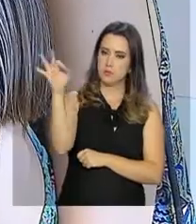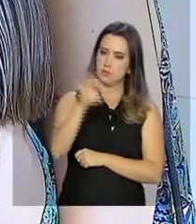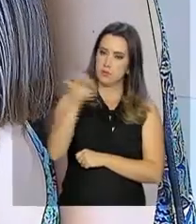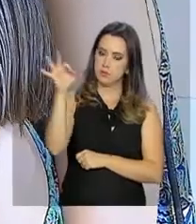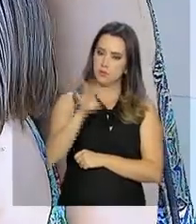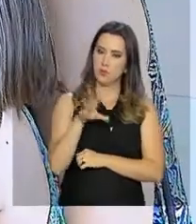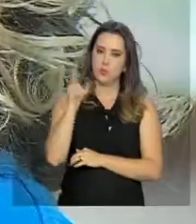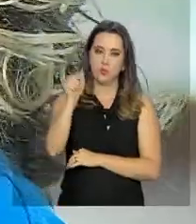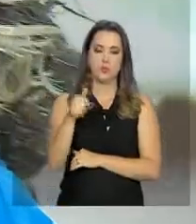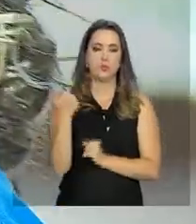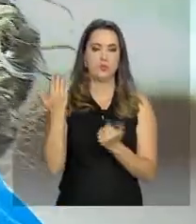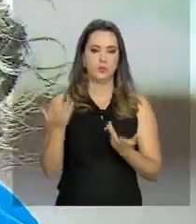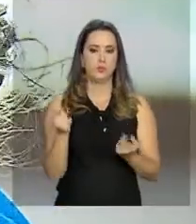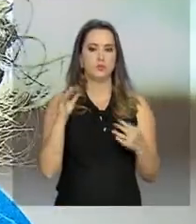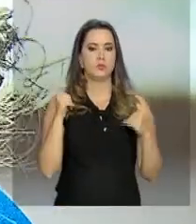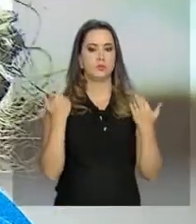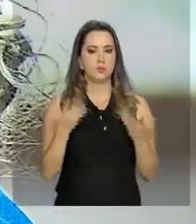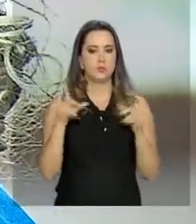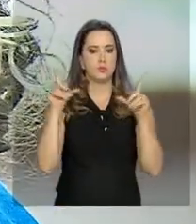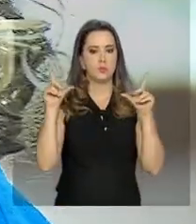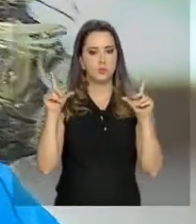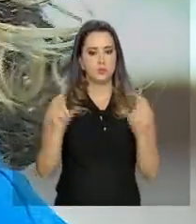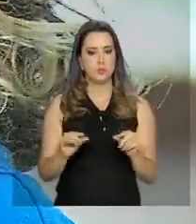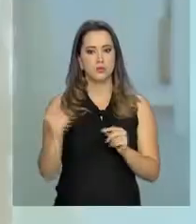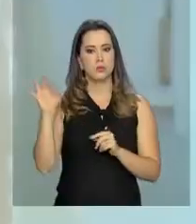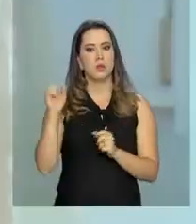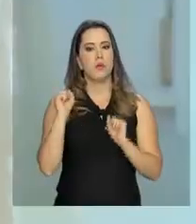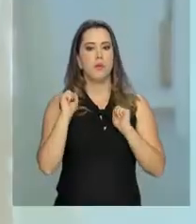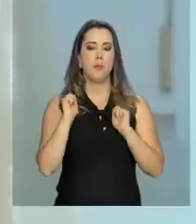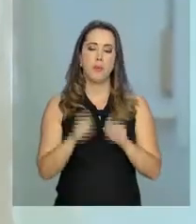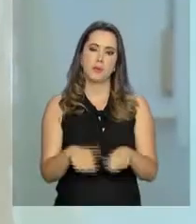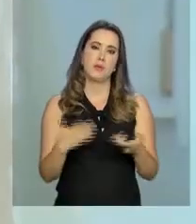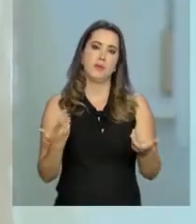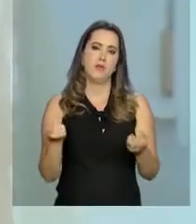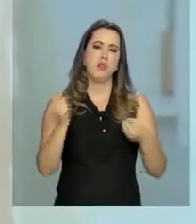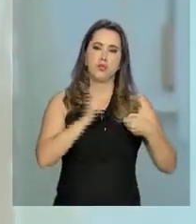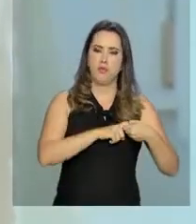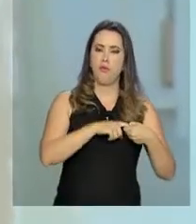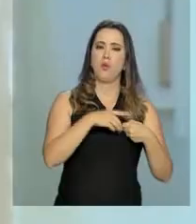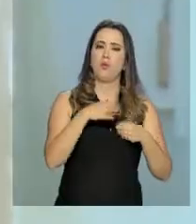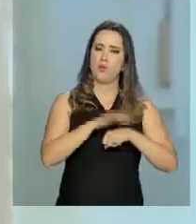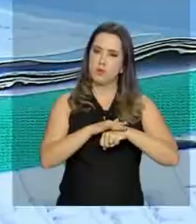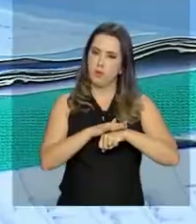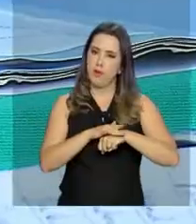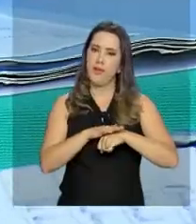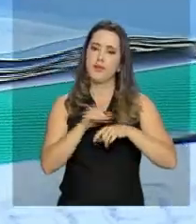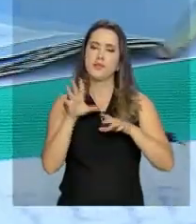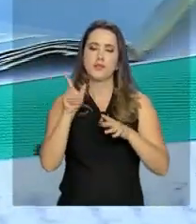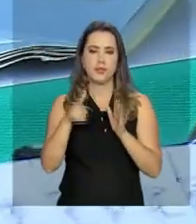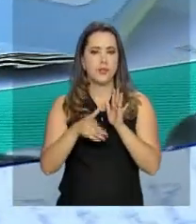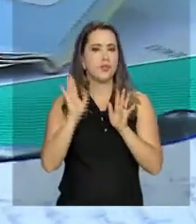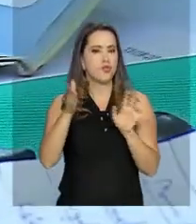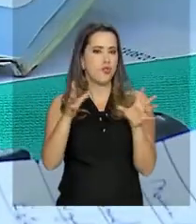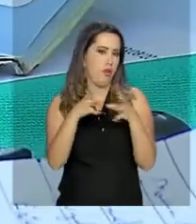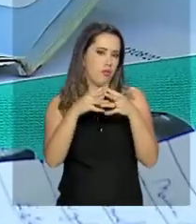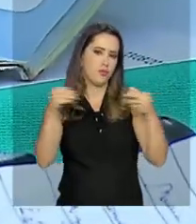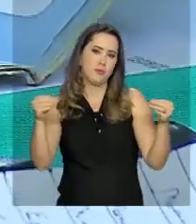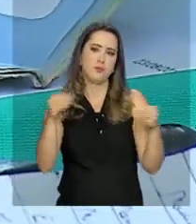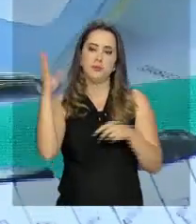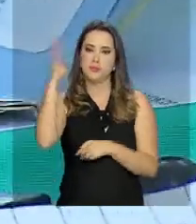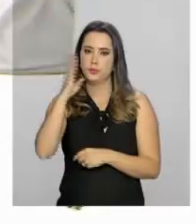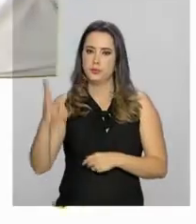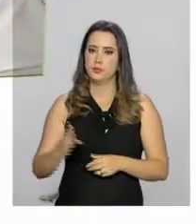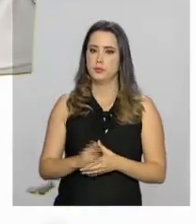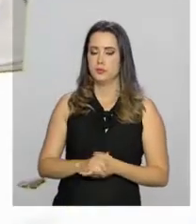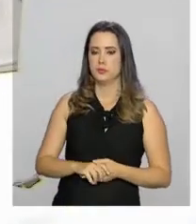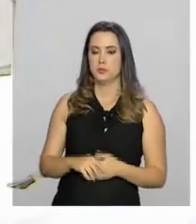delas e assim diminuir a possibilidade de retorno da pólio e sarampo doenças que já foram erradicadas no